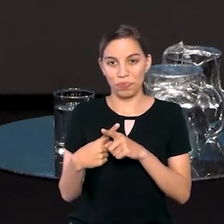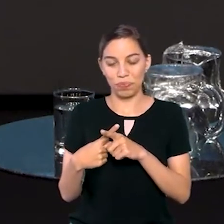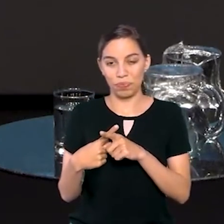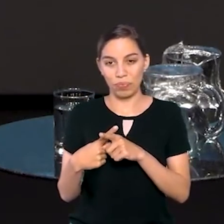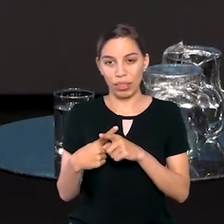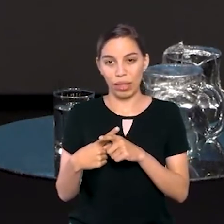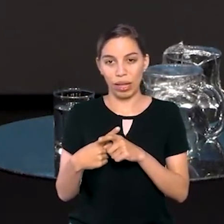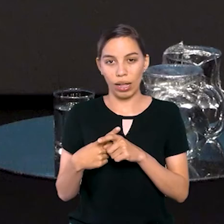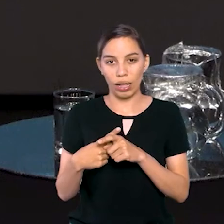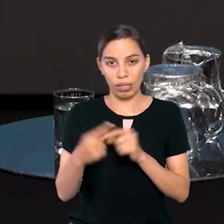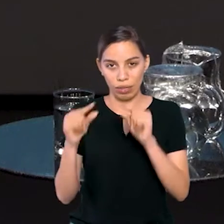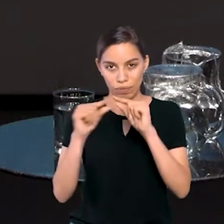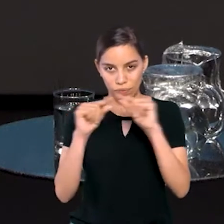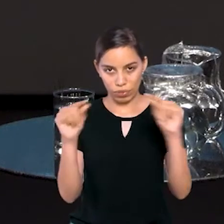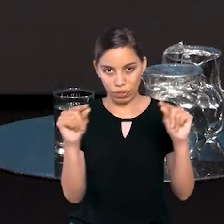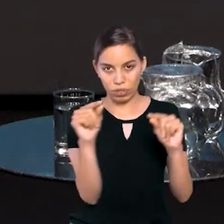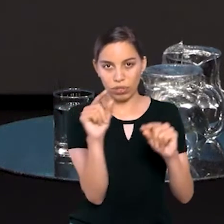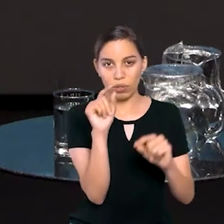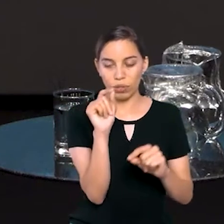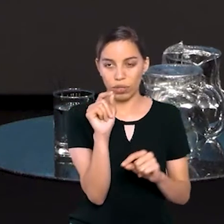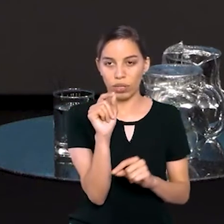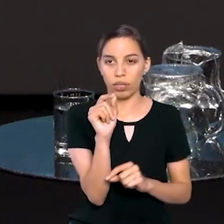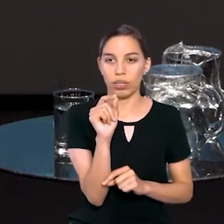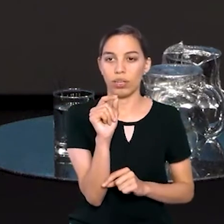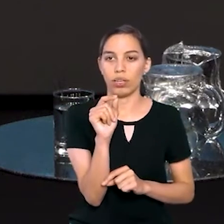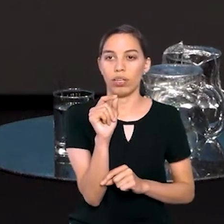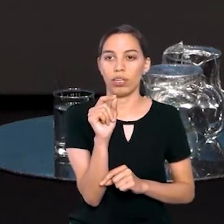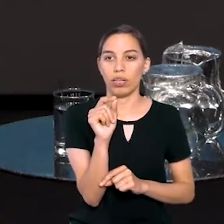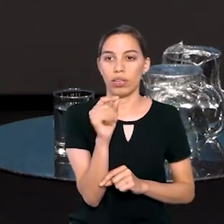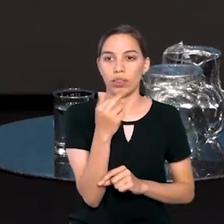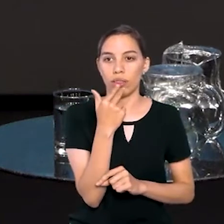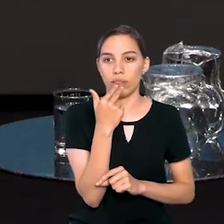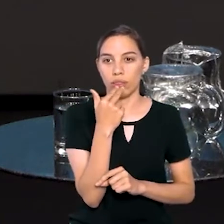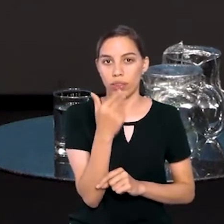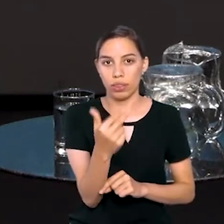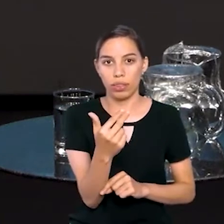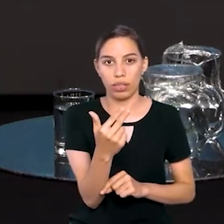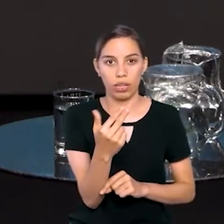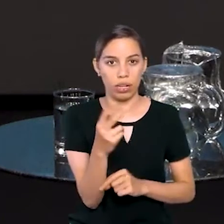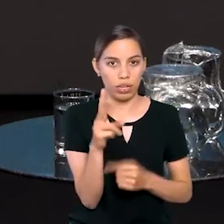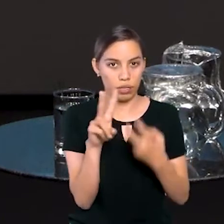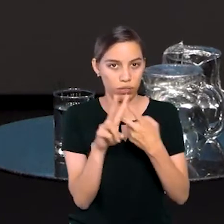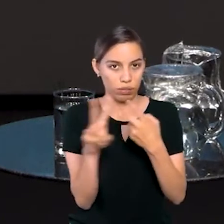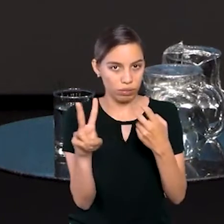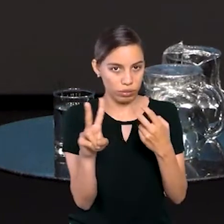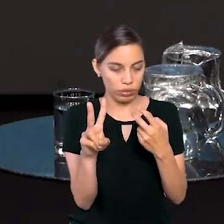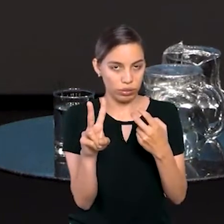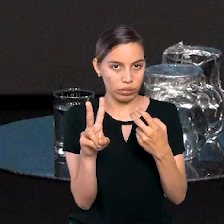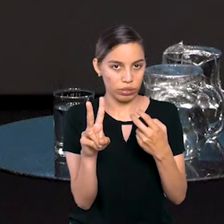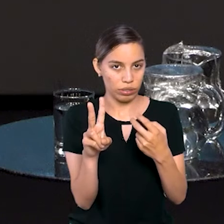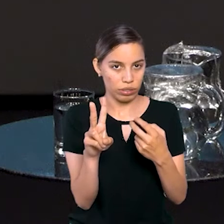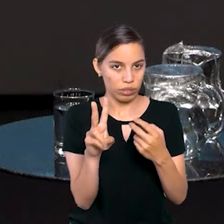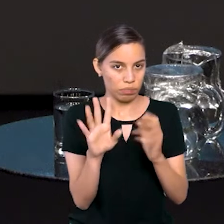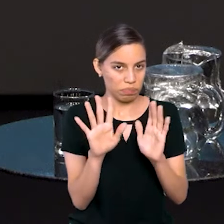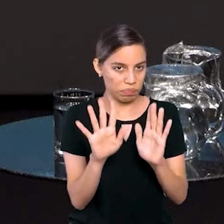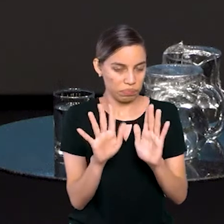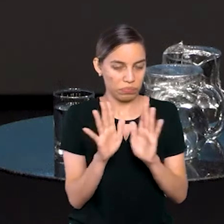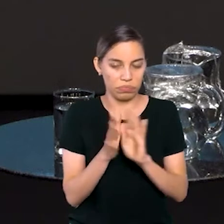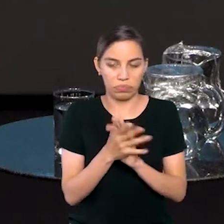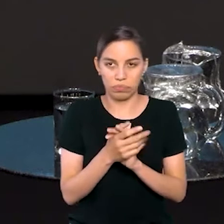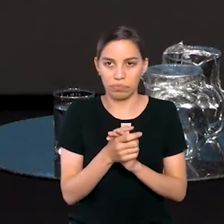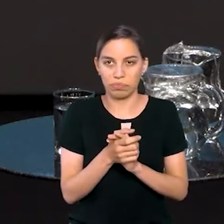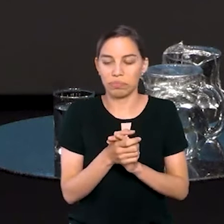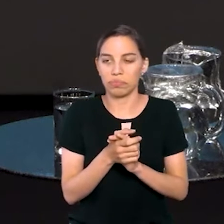a expressão original na língua aimara é sumak kausai. O